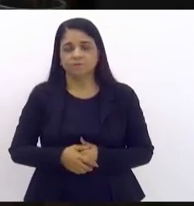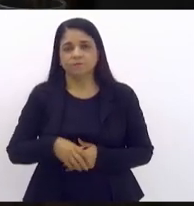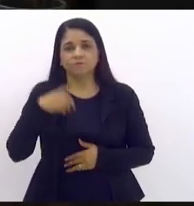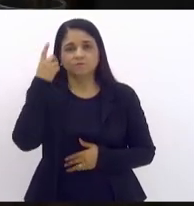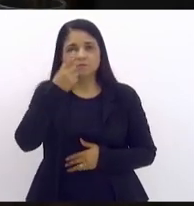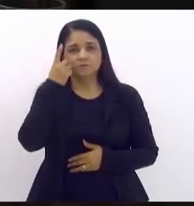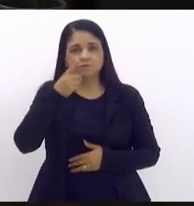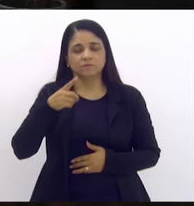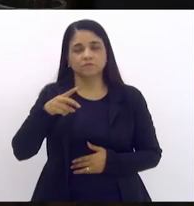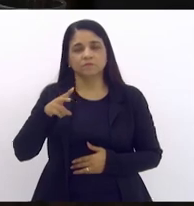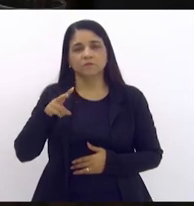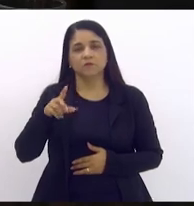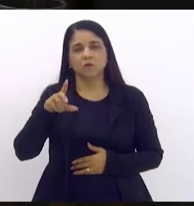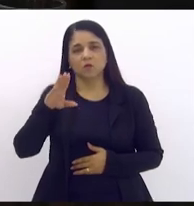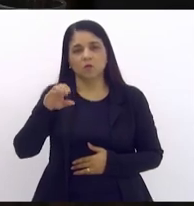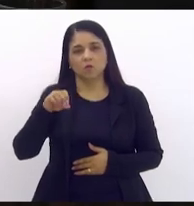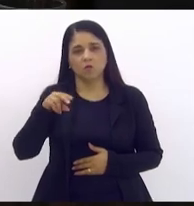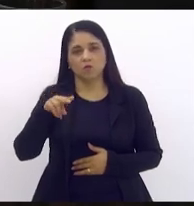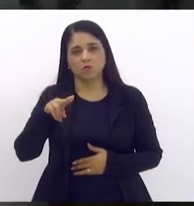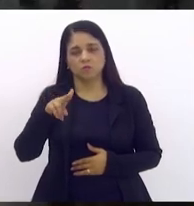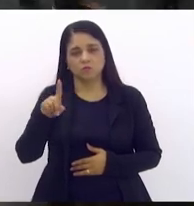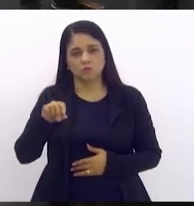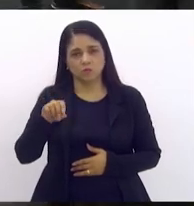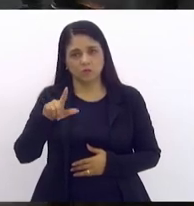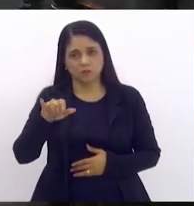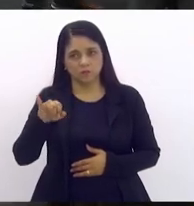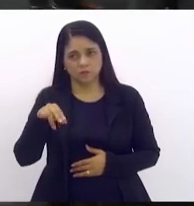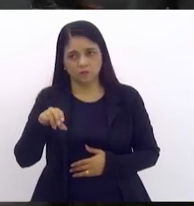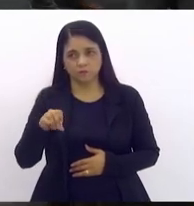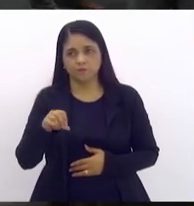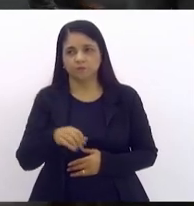Deputado Vinícius Cozzolino.